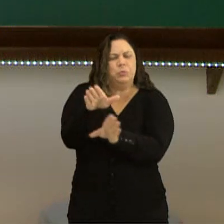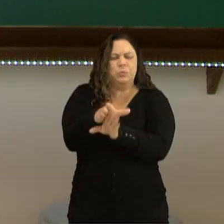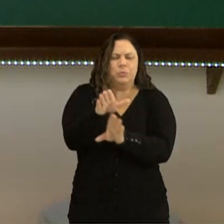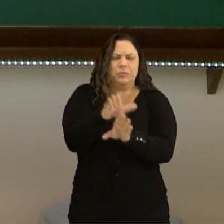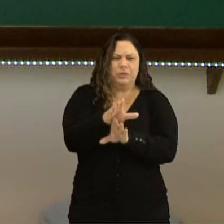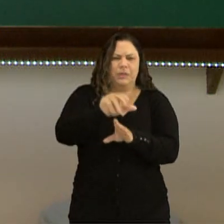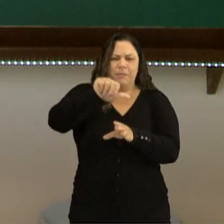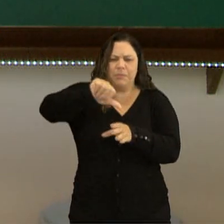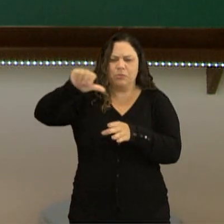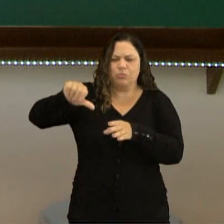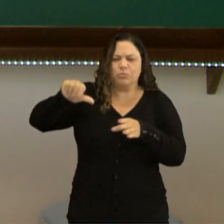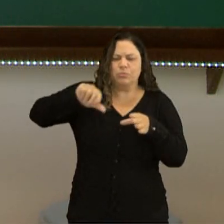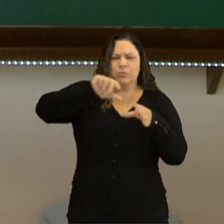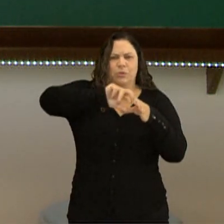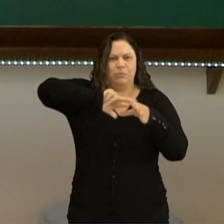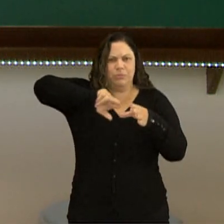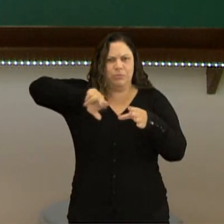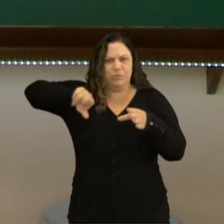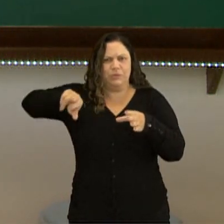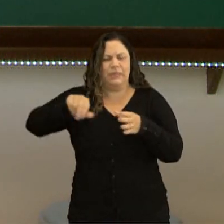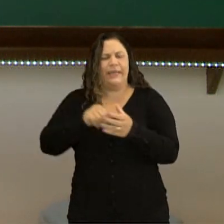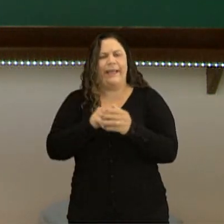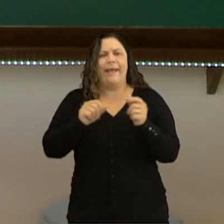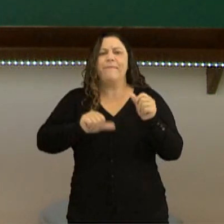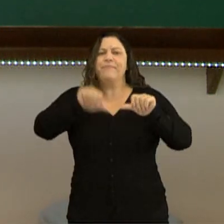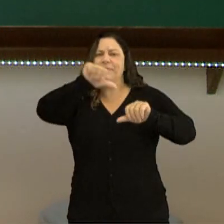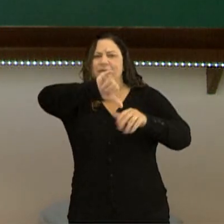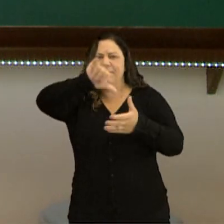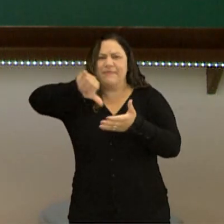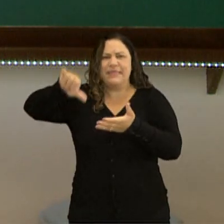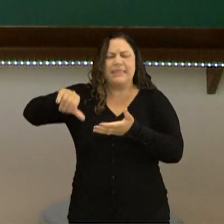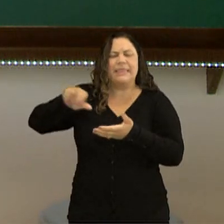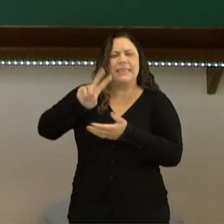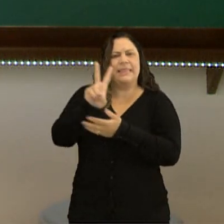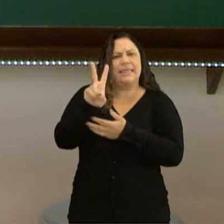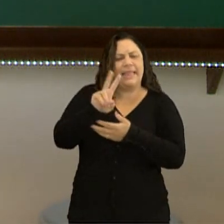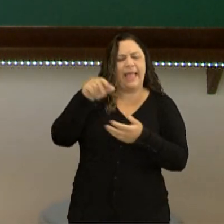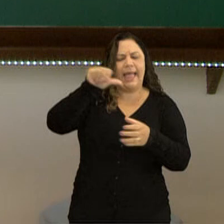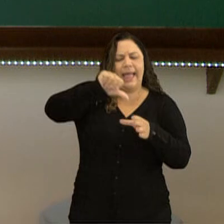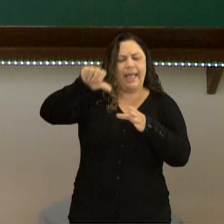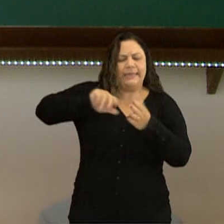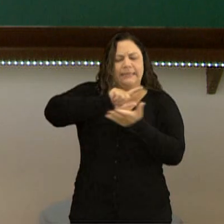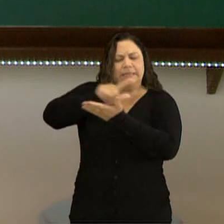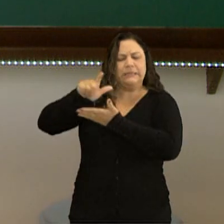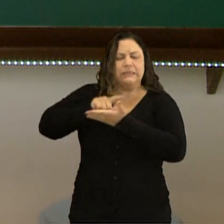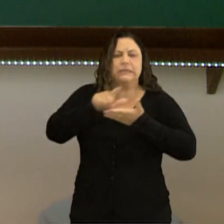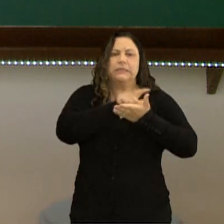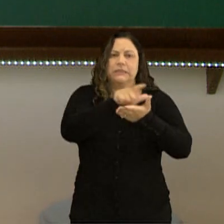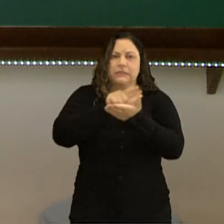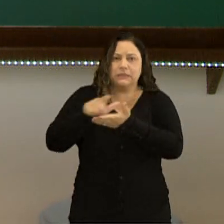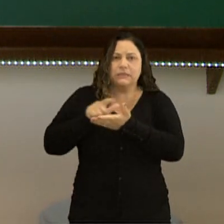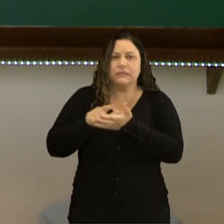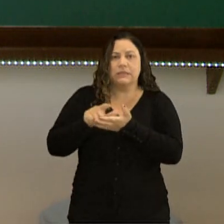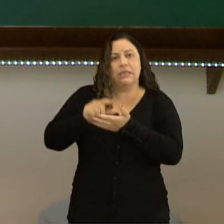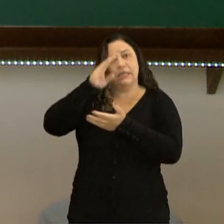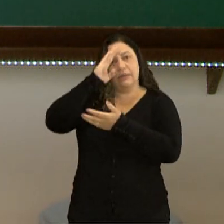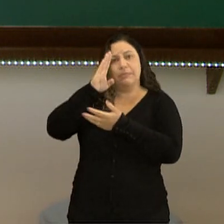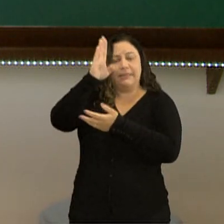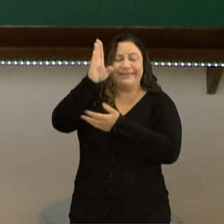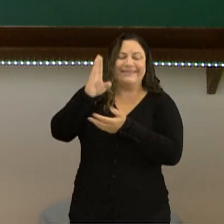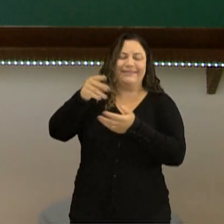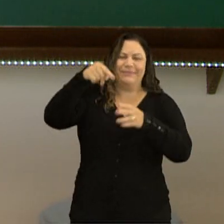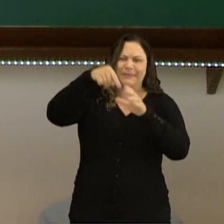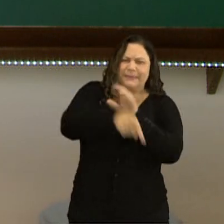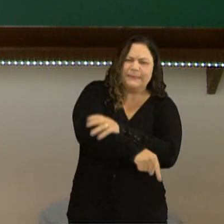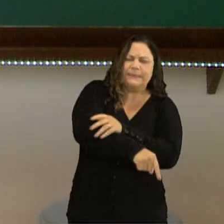soluçãozinha com bicarbonato de sódio e vinagre para que a gente possa remover de uma forma mais